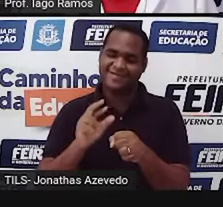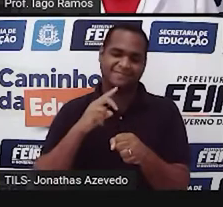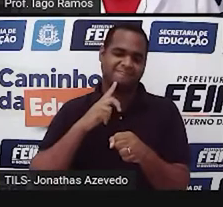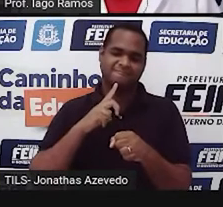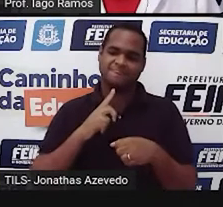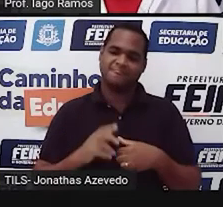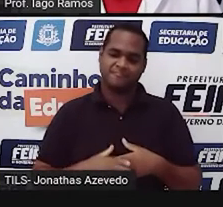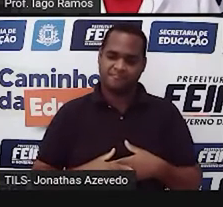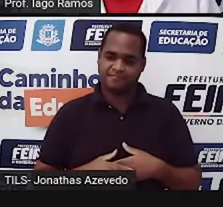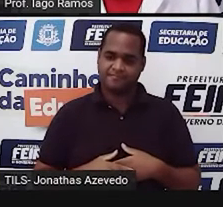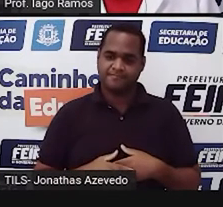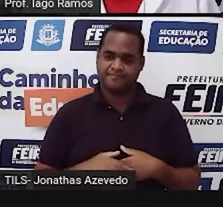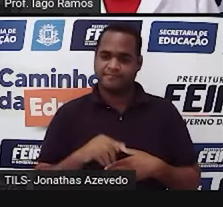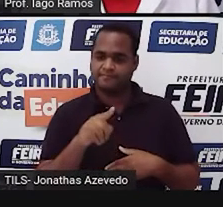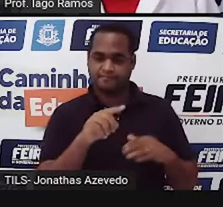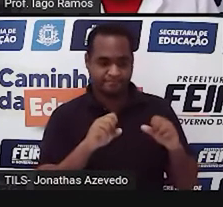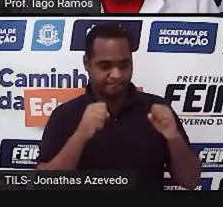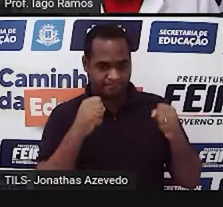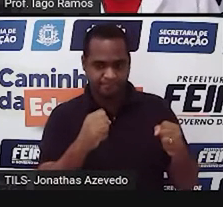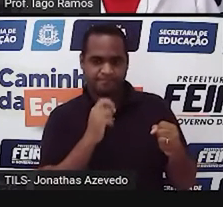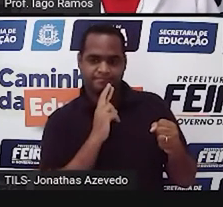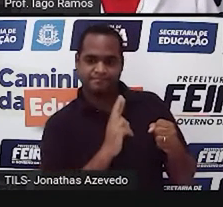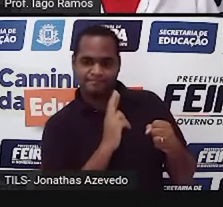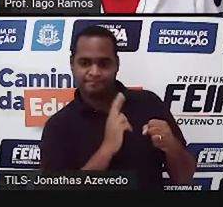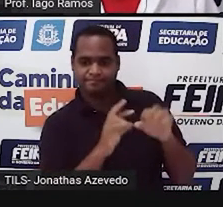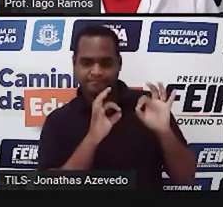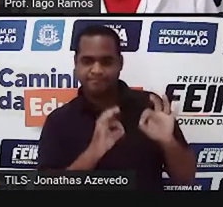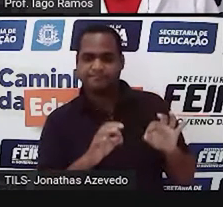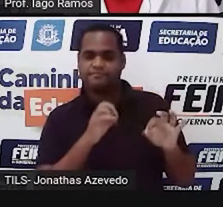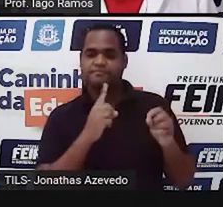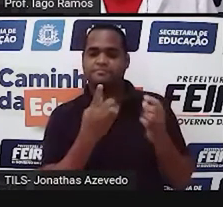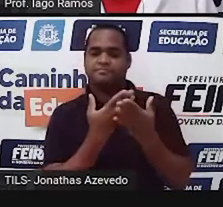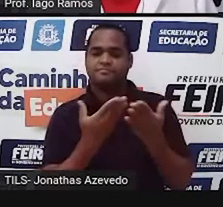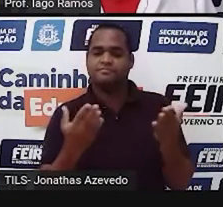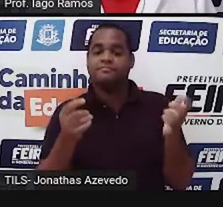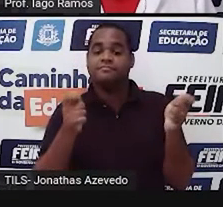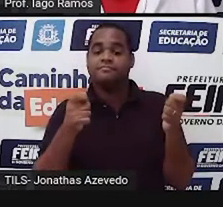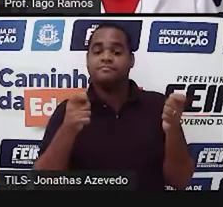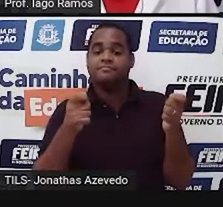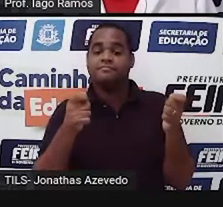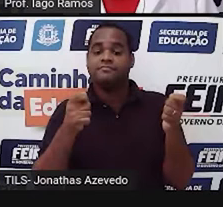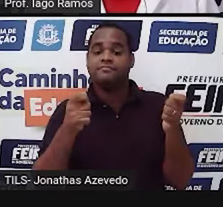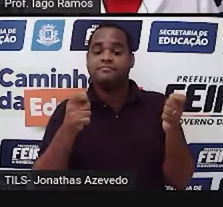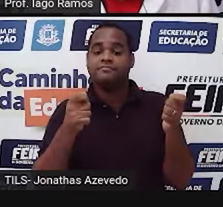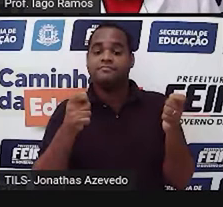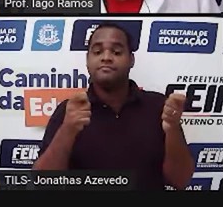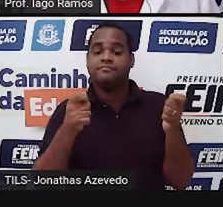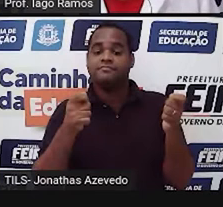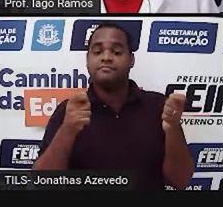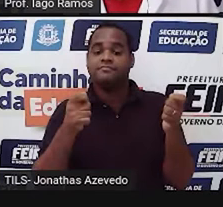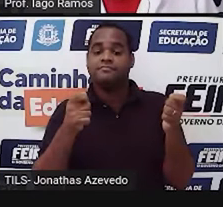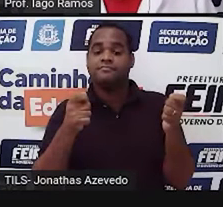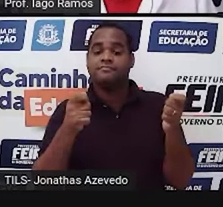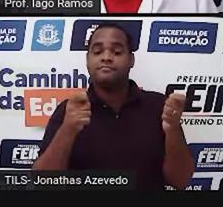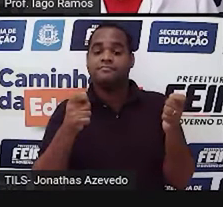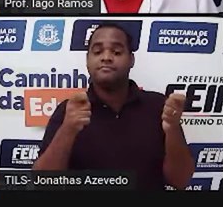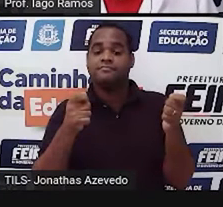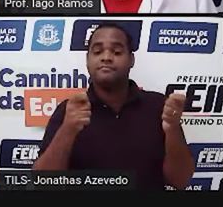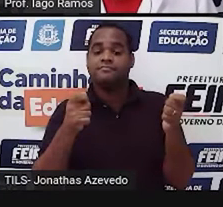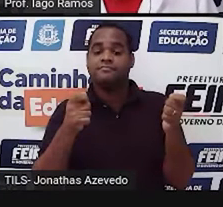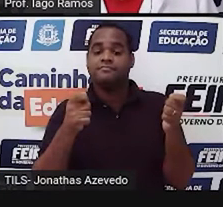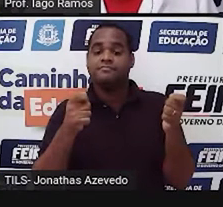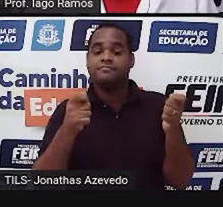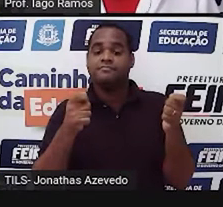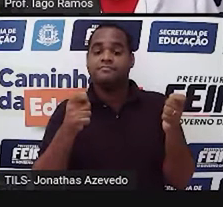E nesse correr atrás da resposta a gente tá tendo a oportunidade de aprender certo tô aqui olha só